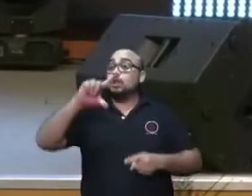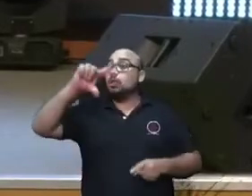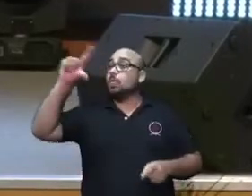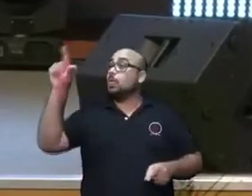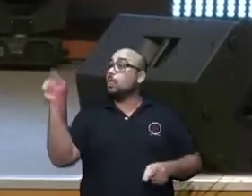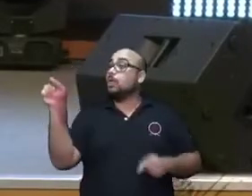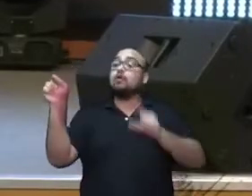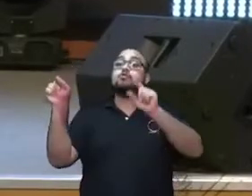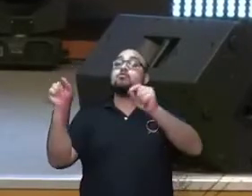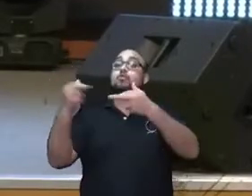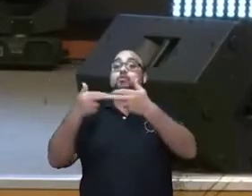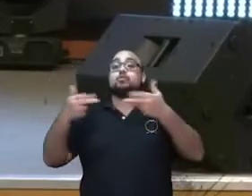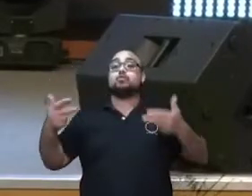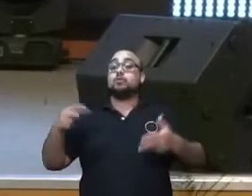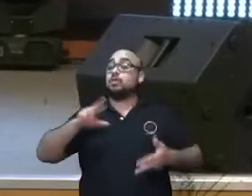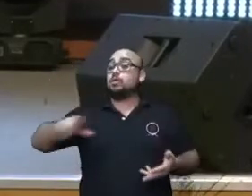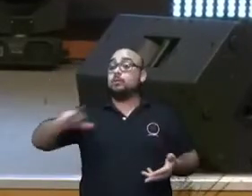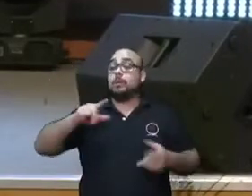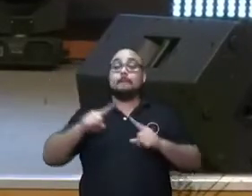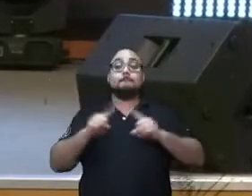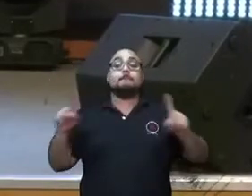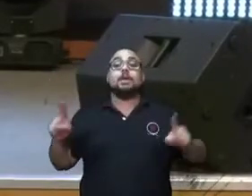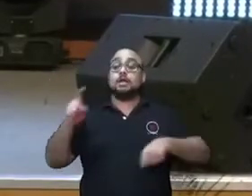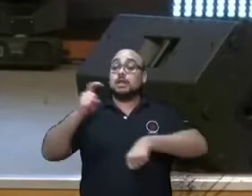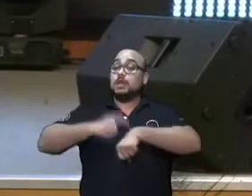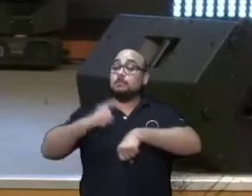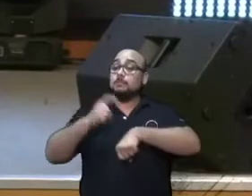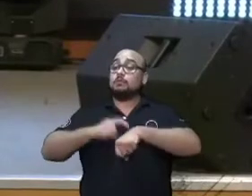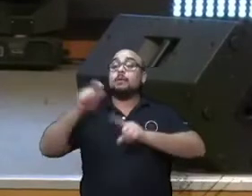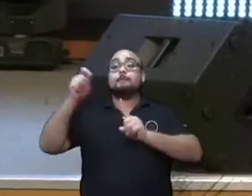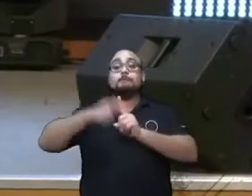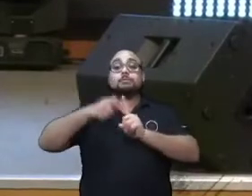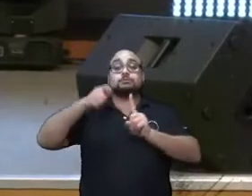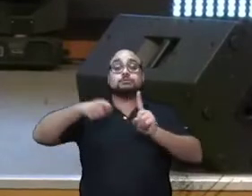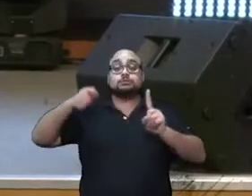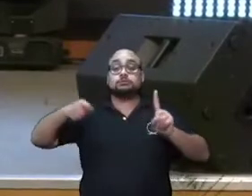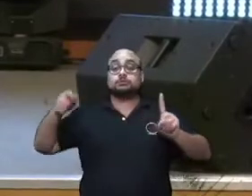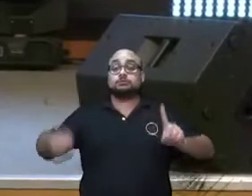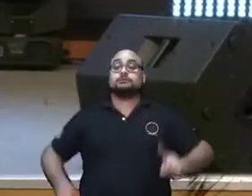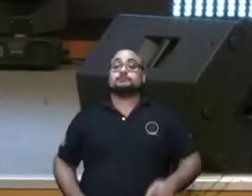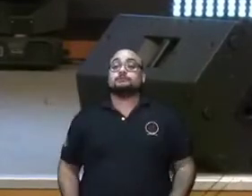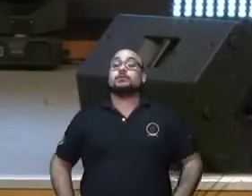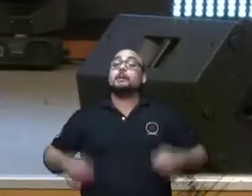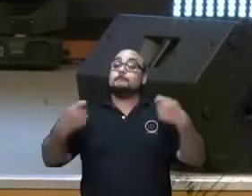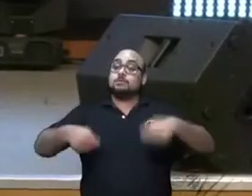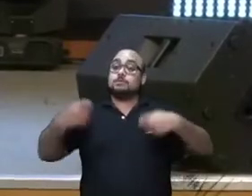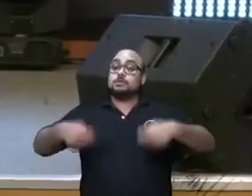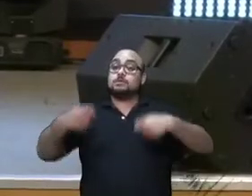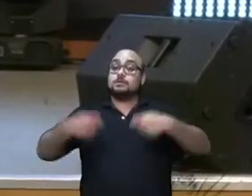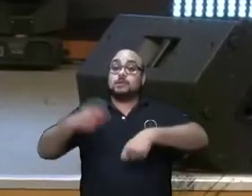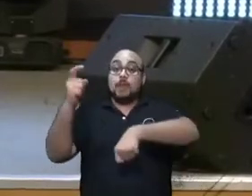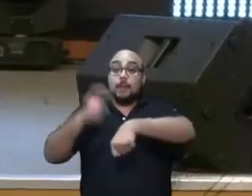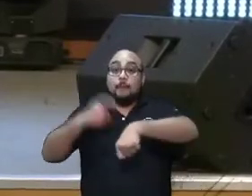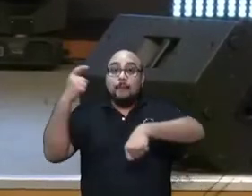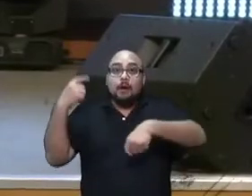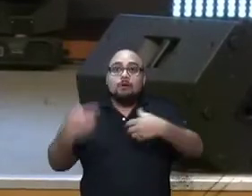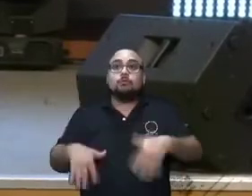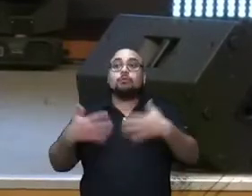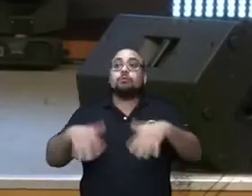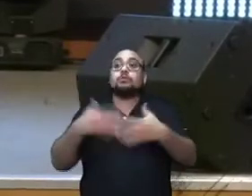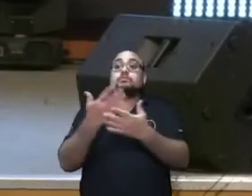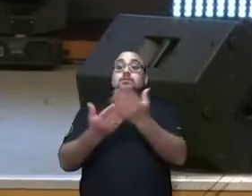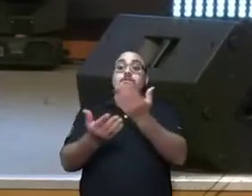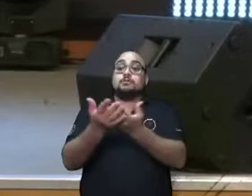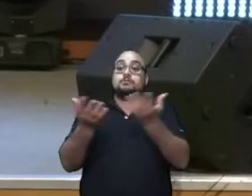aquele fruto, não, mas é a contagem de meses, são frutos que dependem do tempo. Você pode levantar a mão para receber o que eu vou lhe